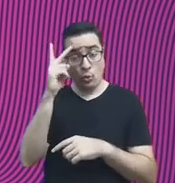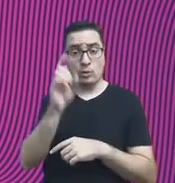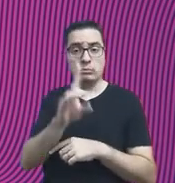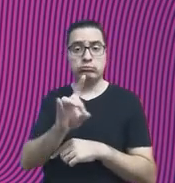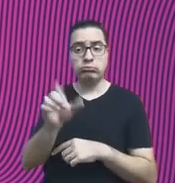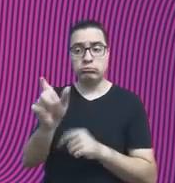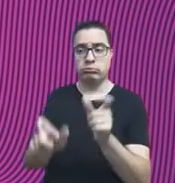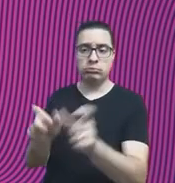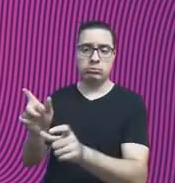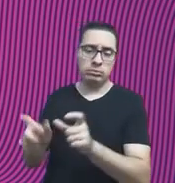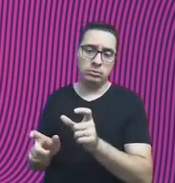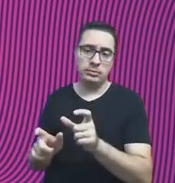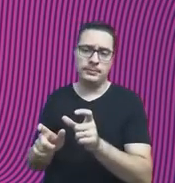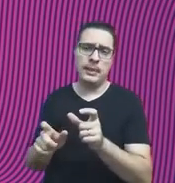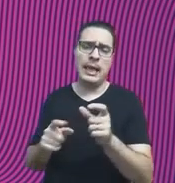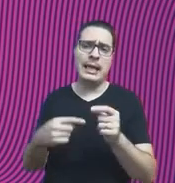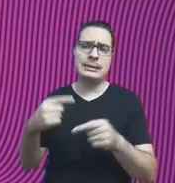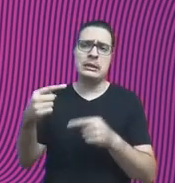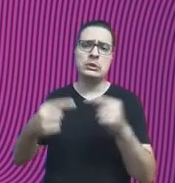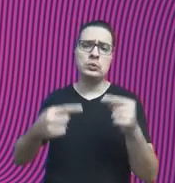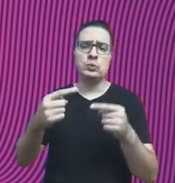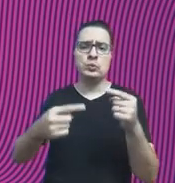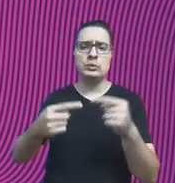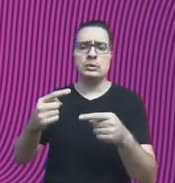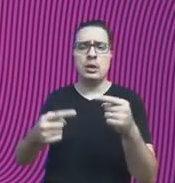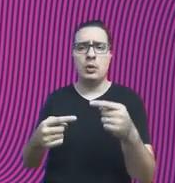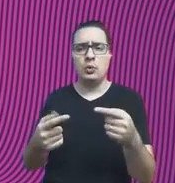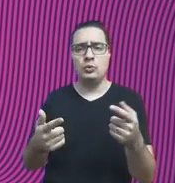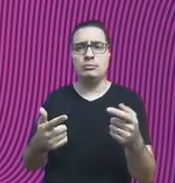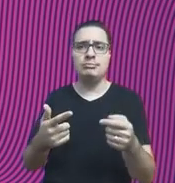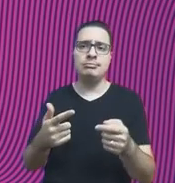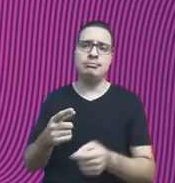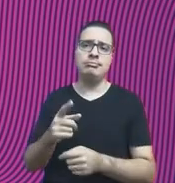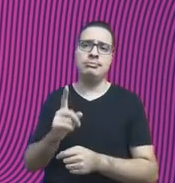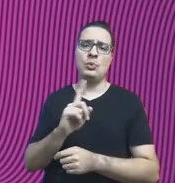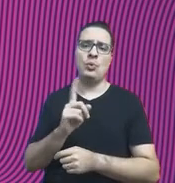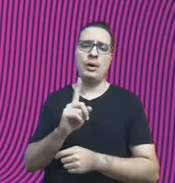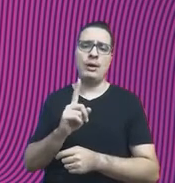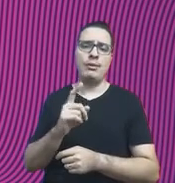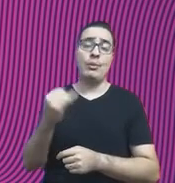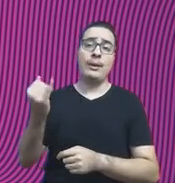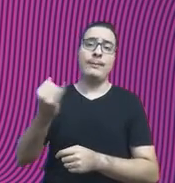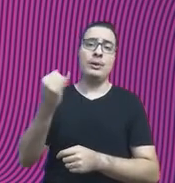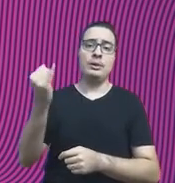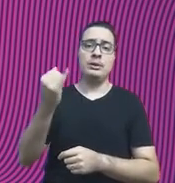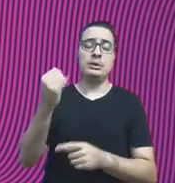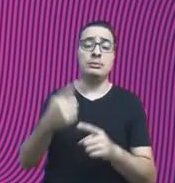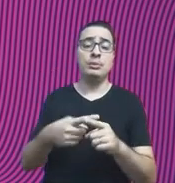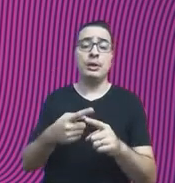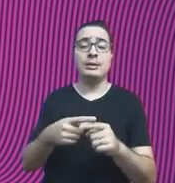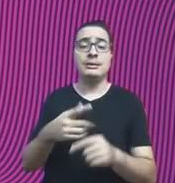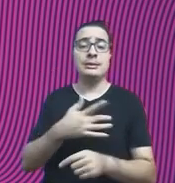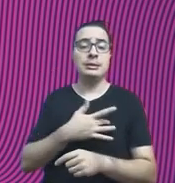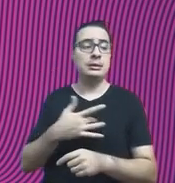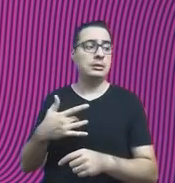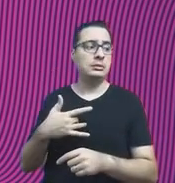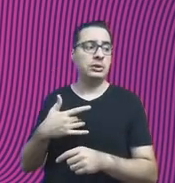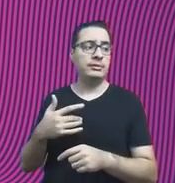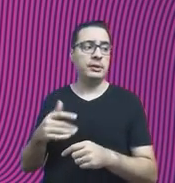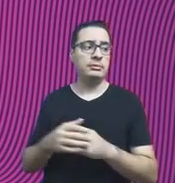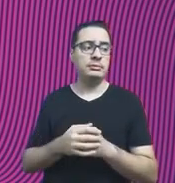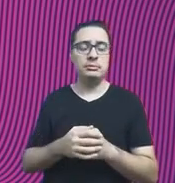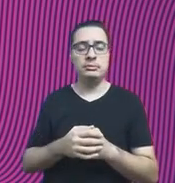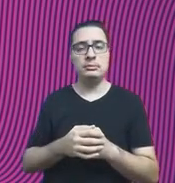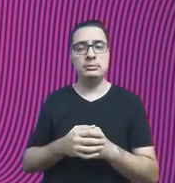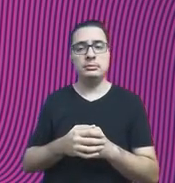Essa discussão já não é importante por causa da saúde, é olhar para o seguro